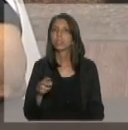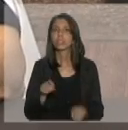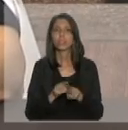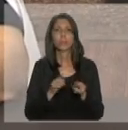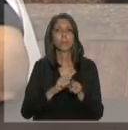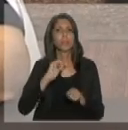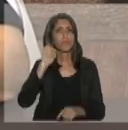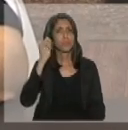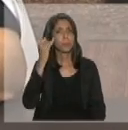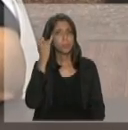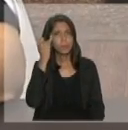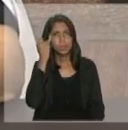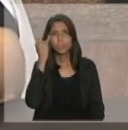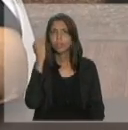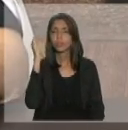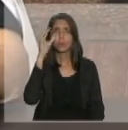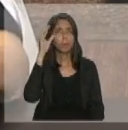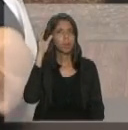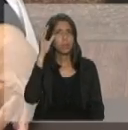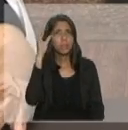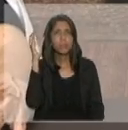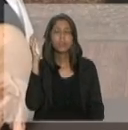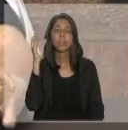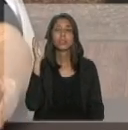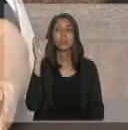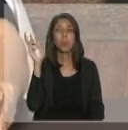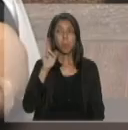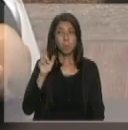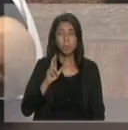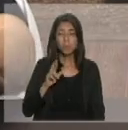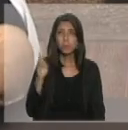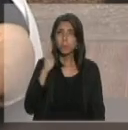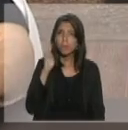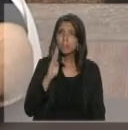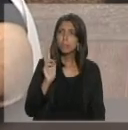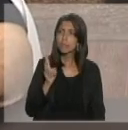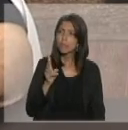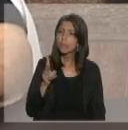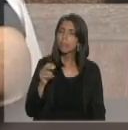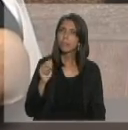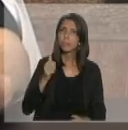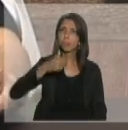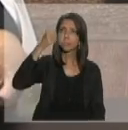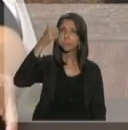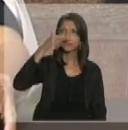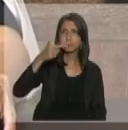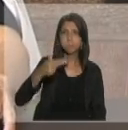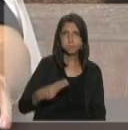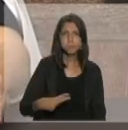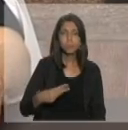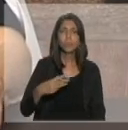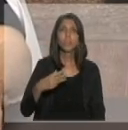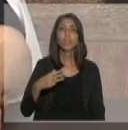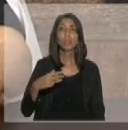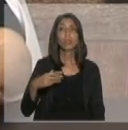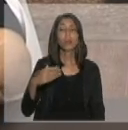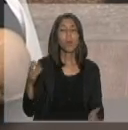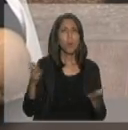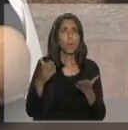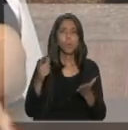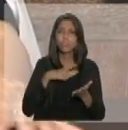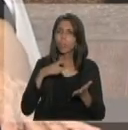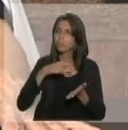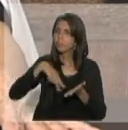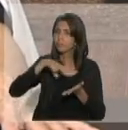os japoneses, os coreanos e os russos. O Brasil está sempre muito bem colocado. O Brasil hoje tem bailarinos